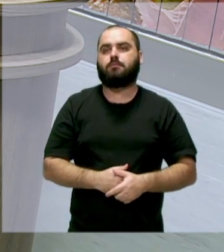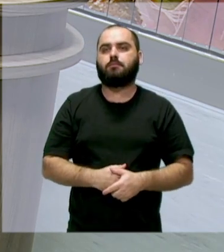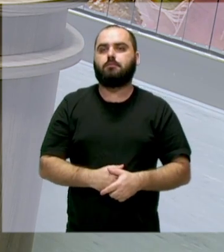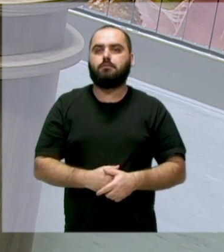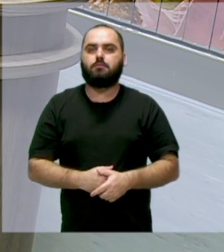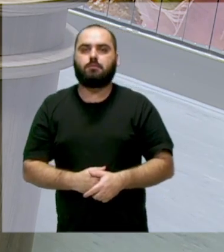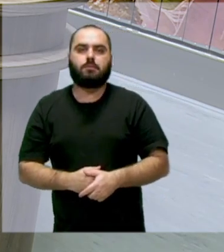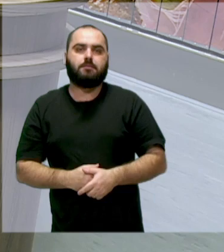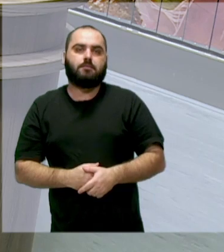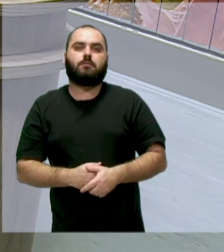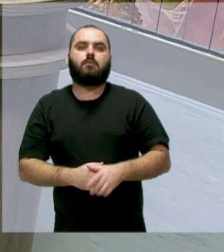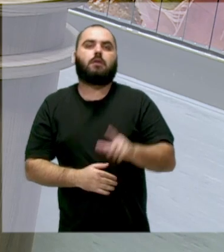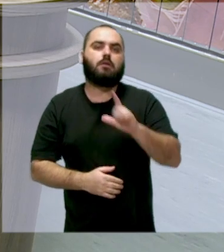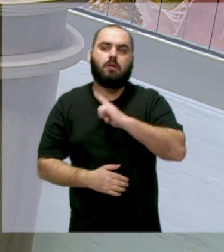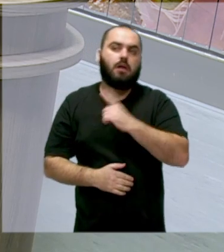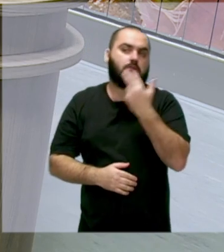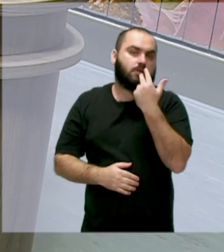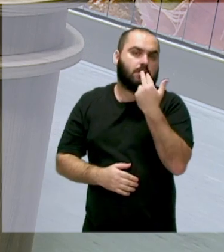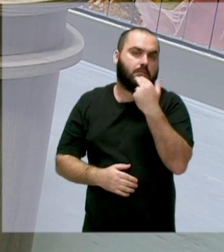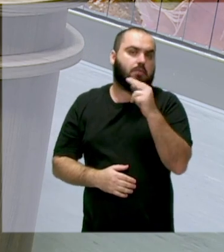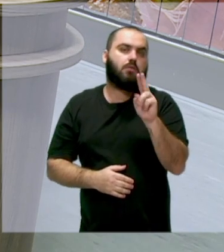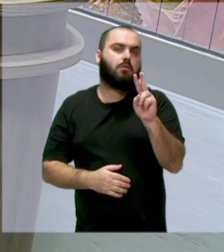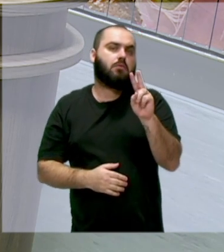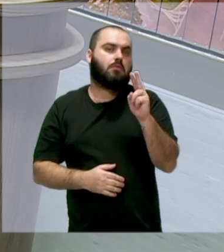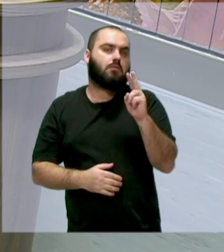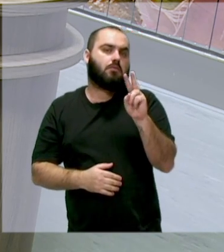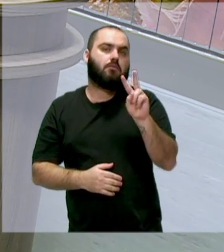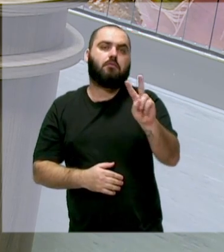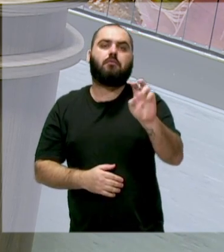algum veneno, é considerado